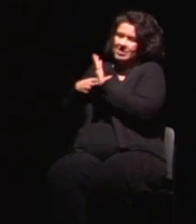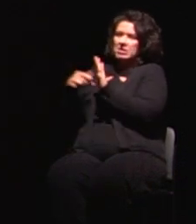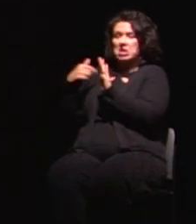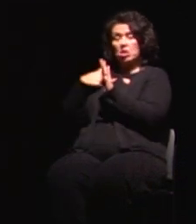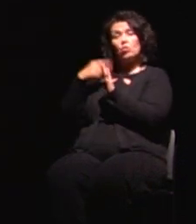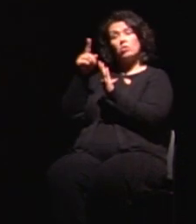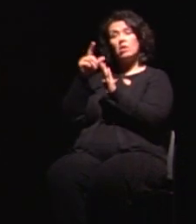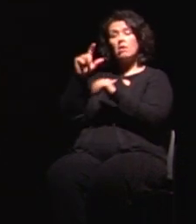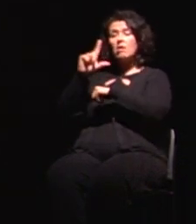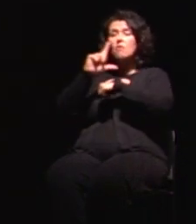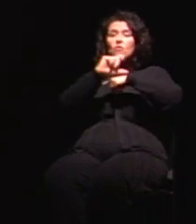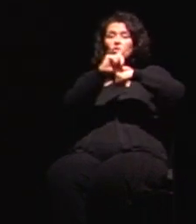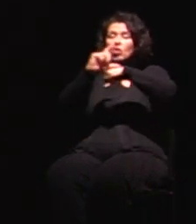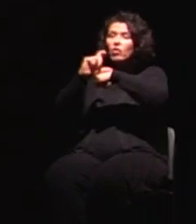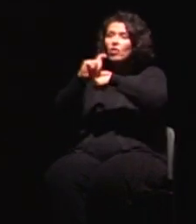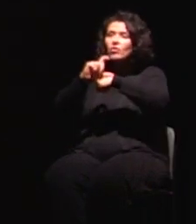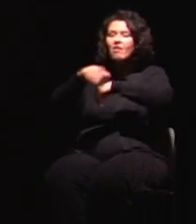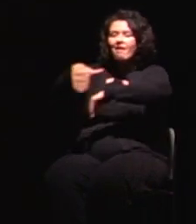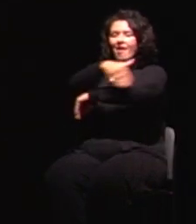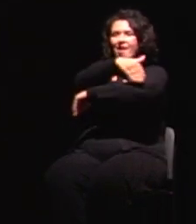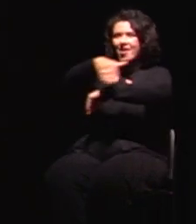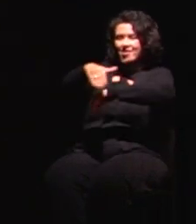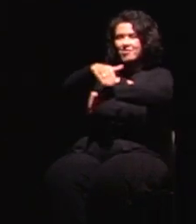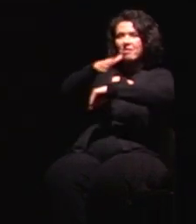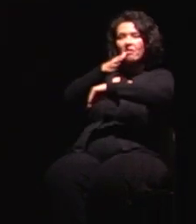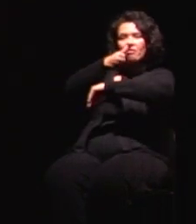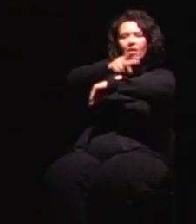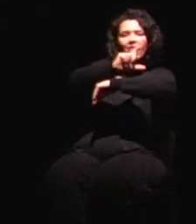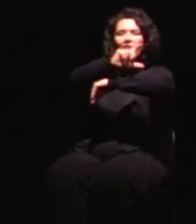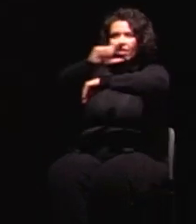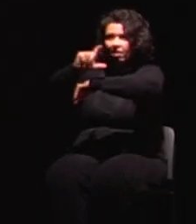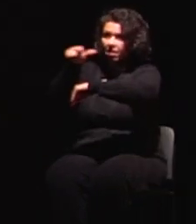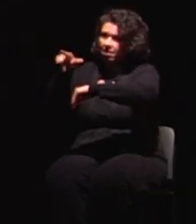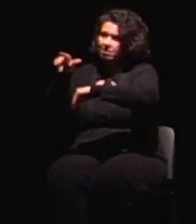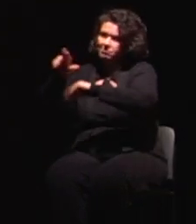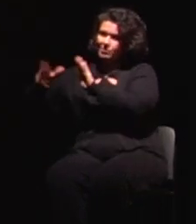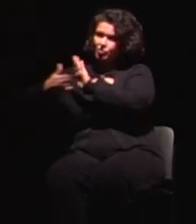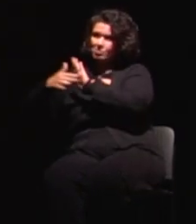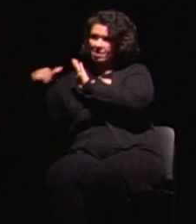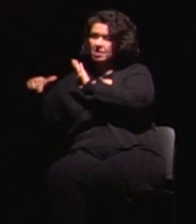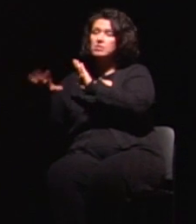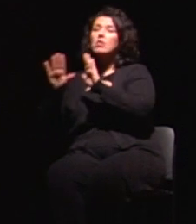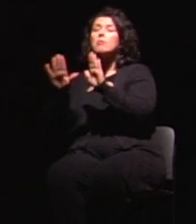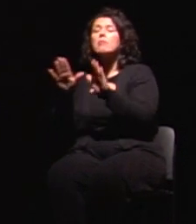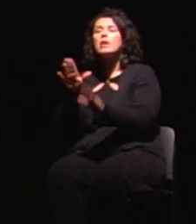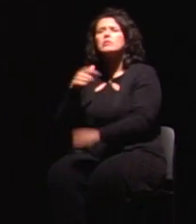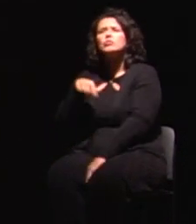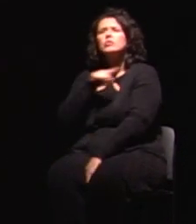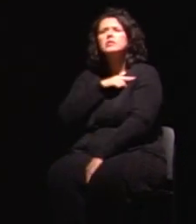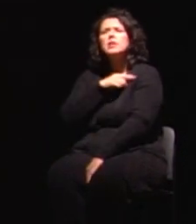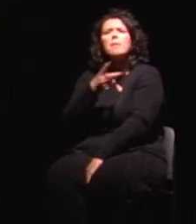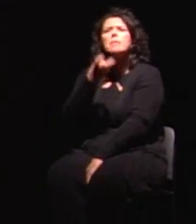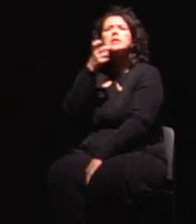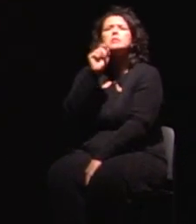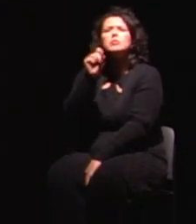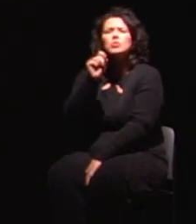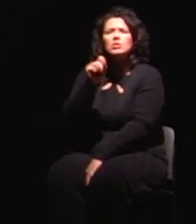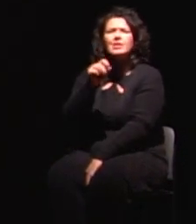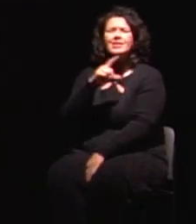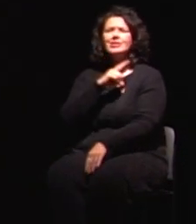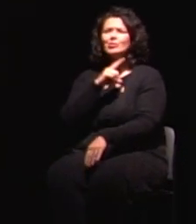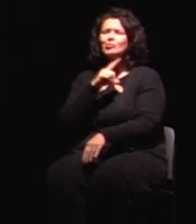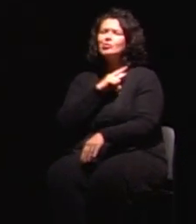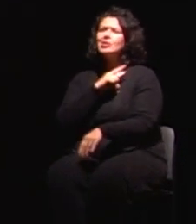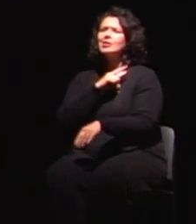meu trabalho é na rua. Mas, ao mesmo tempo, a gente percebeu que existia nela, digamos, ela